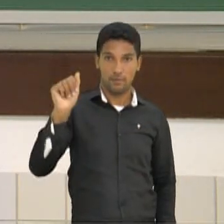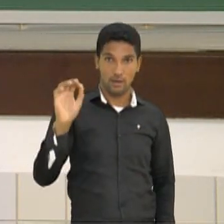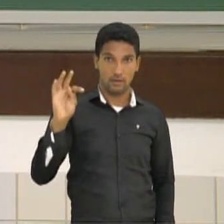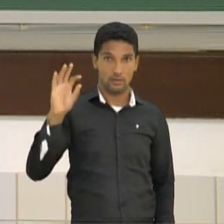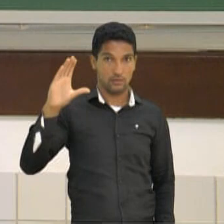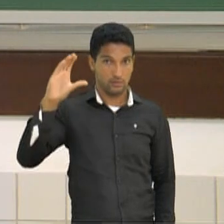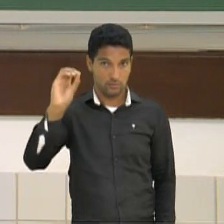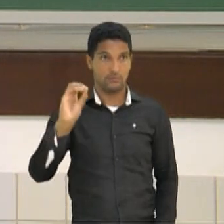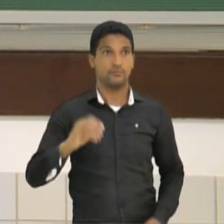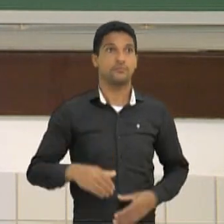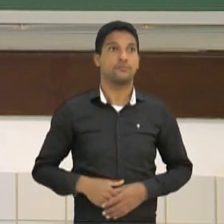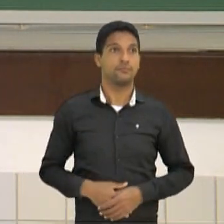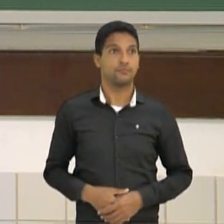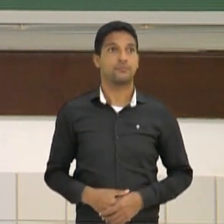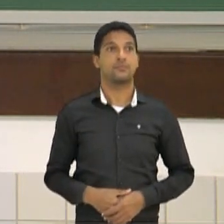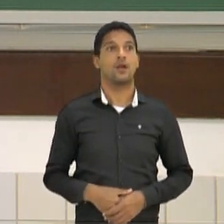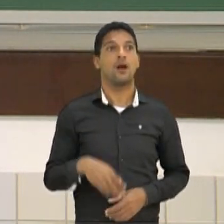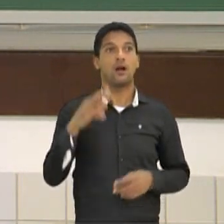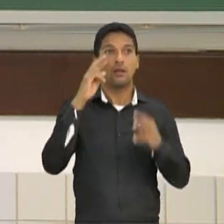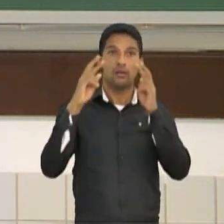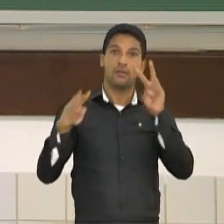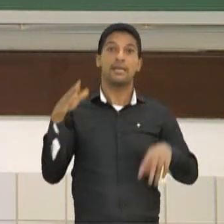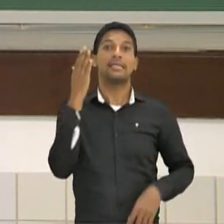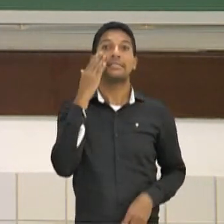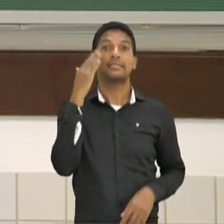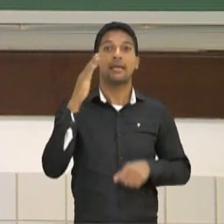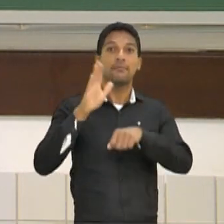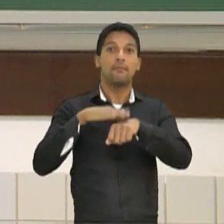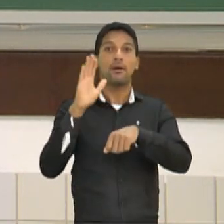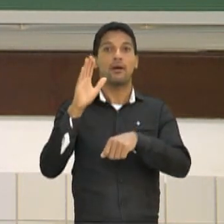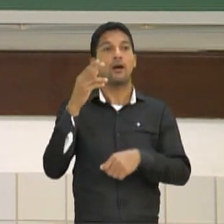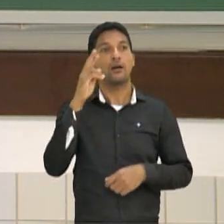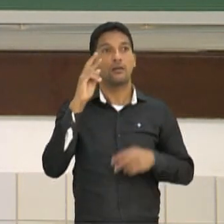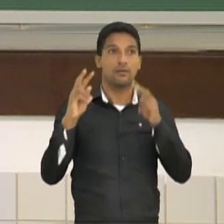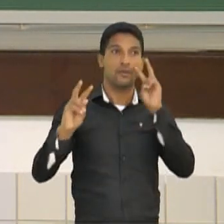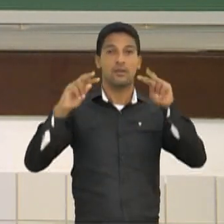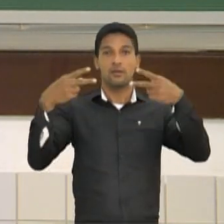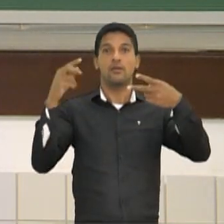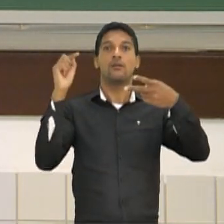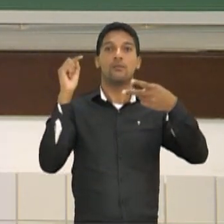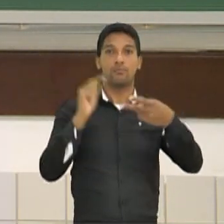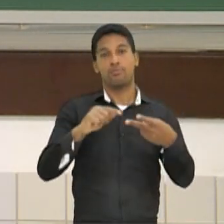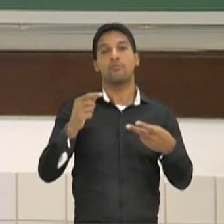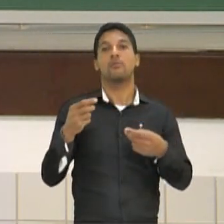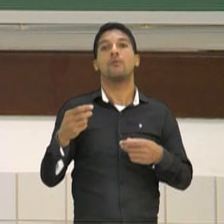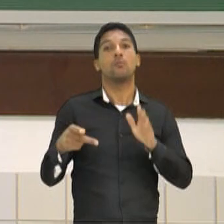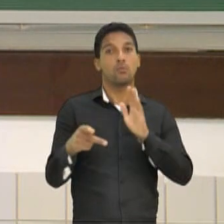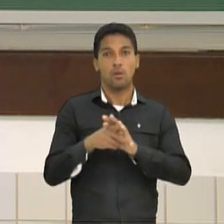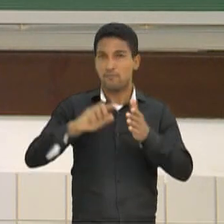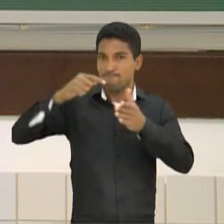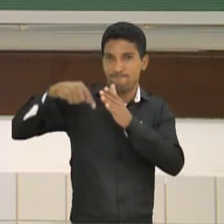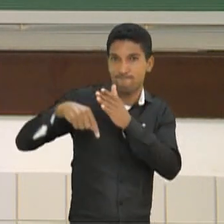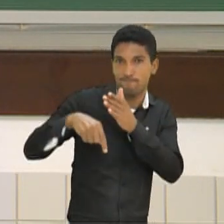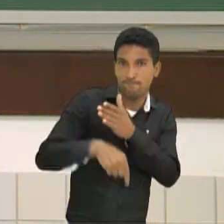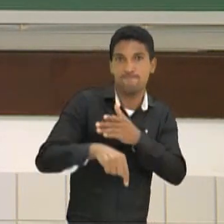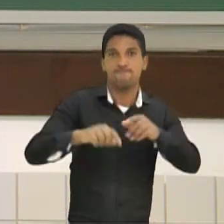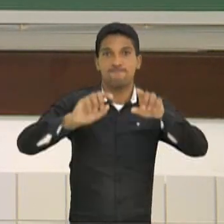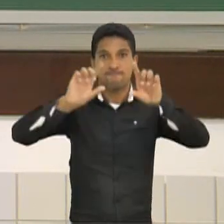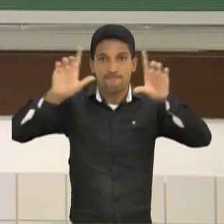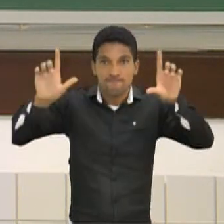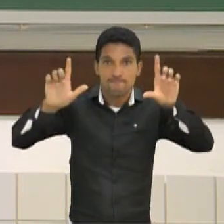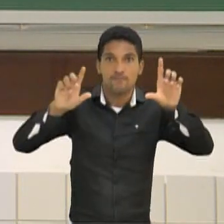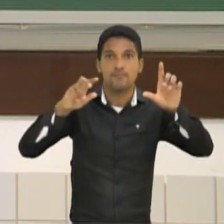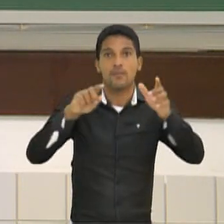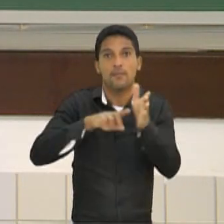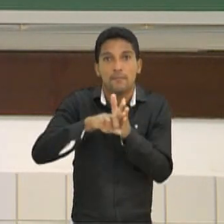retratando também a questão da improvisação, né? Aprendendo a arte do improviso, exercício de teatro e uma palestra